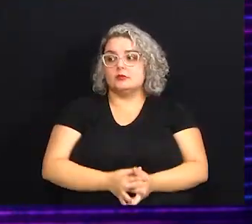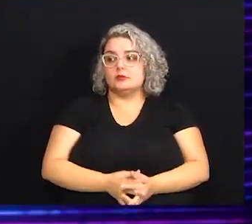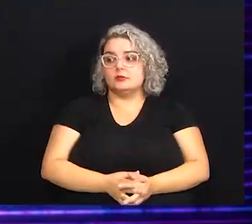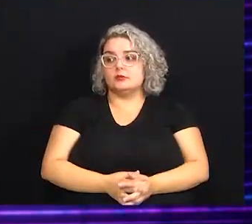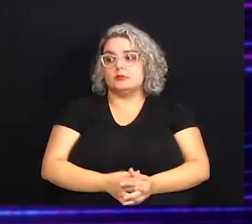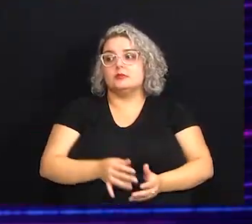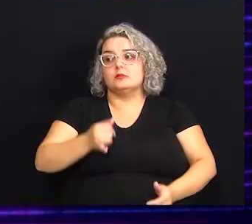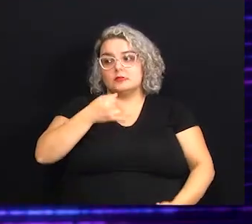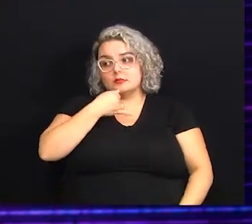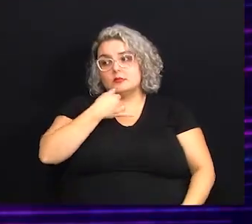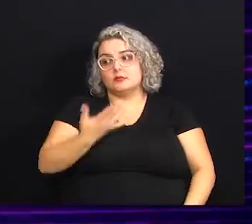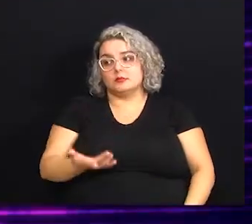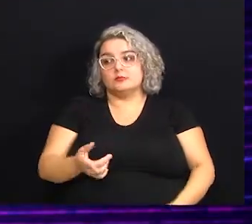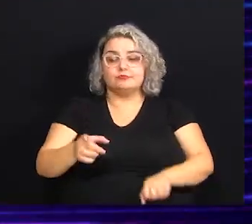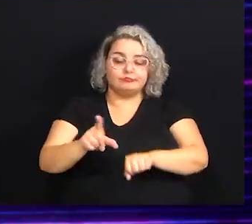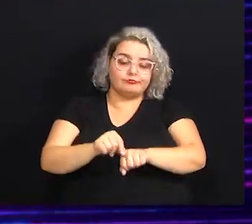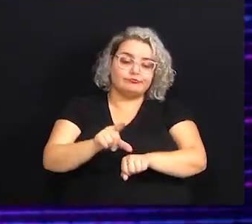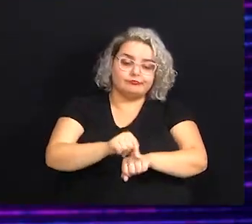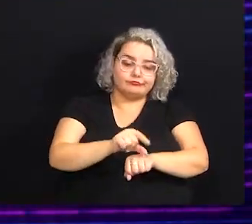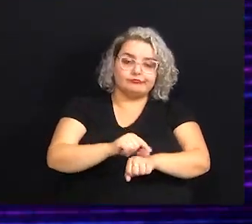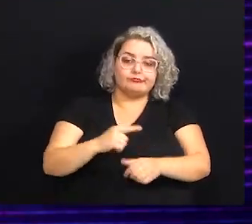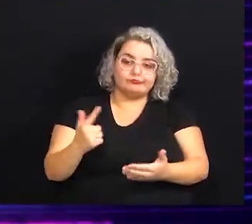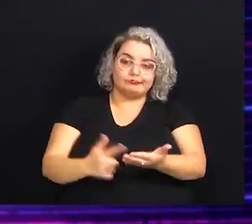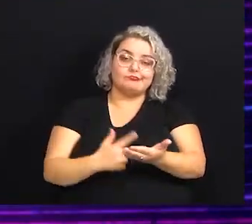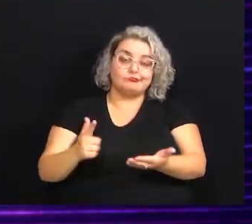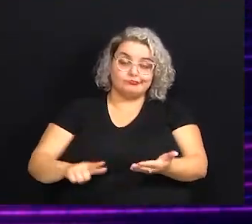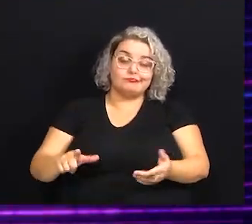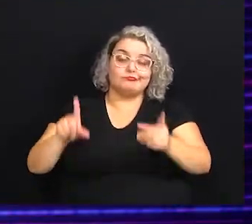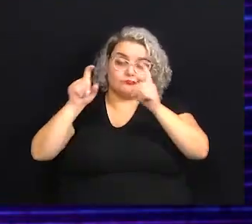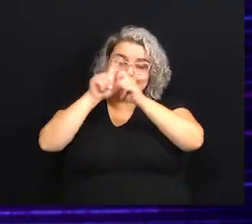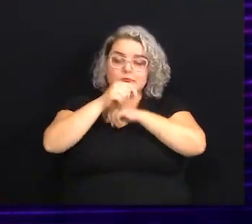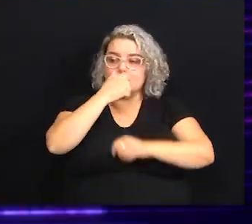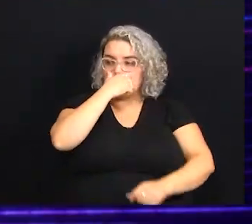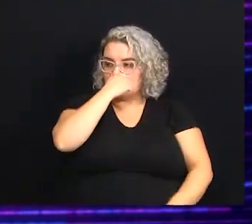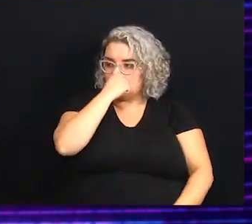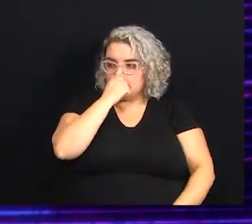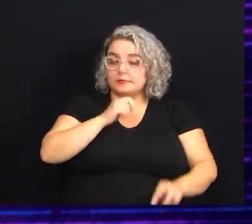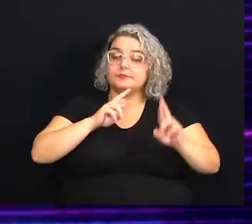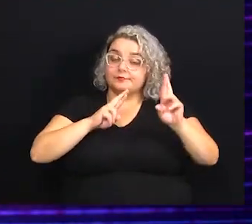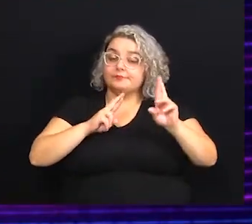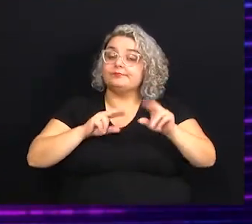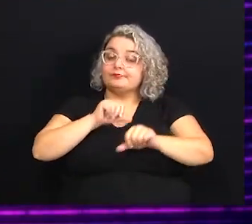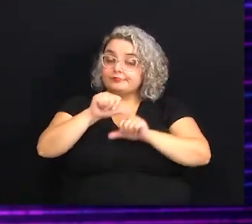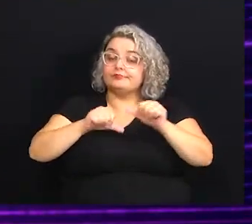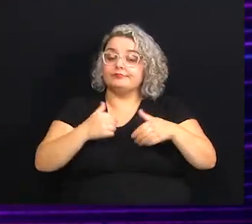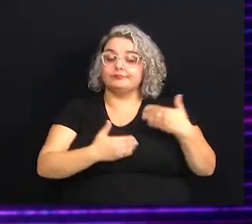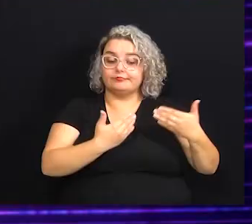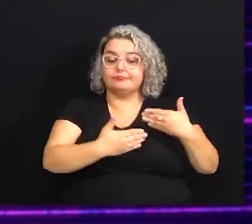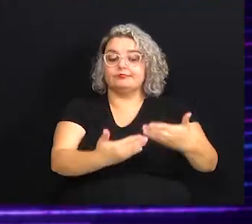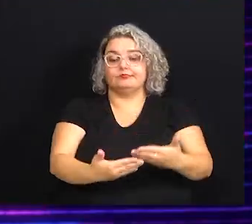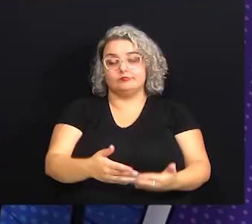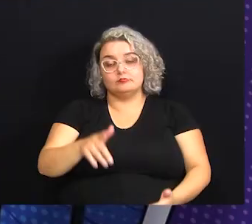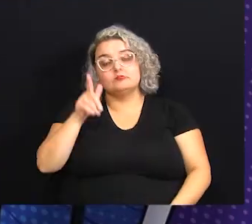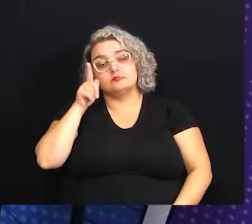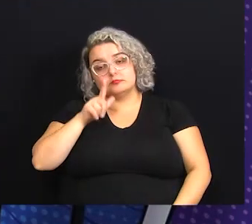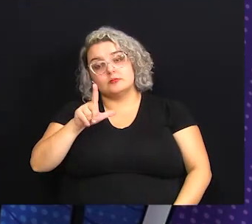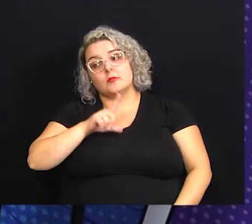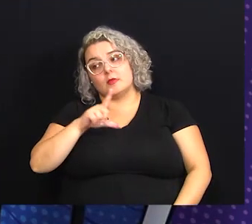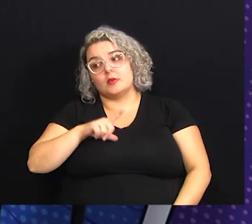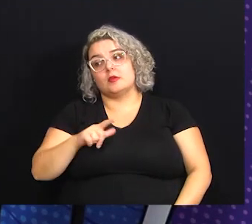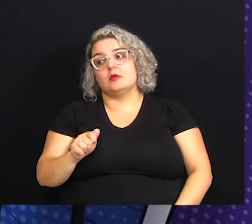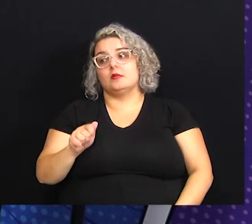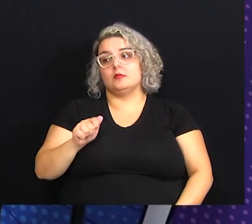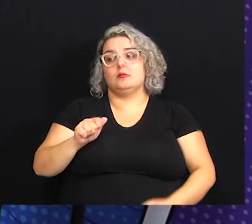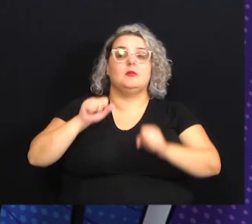E, infelizmente, igual eu comentei, o mercado literário no Brasil é muito difícil, eu espero que isso é uma coisa que mude aí com os anos, que a gente consiga ter uma